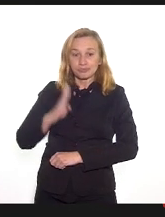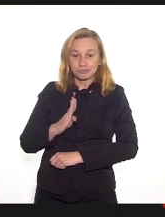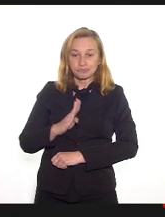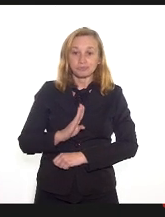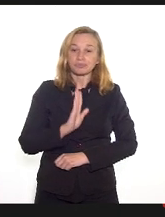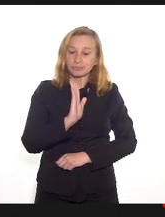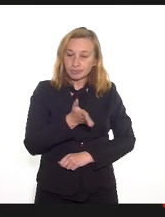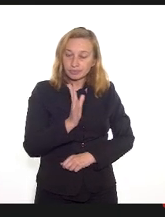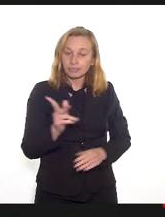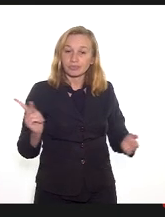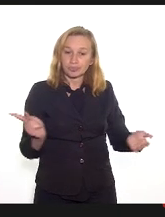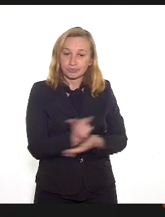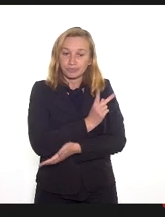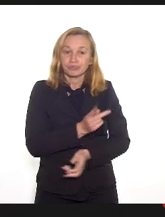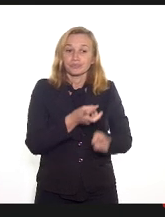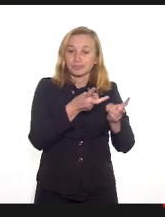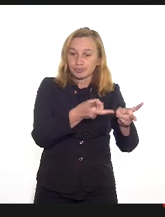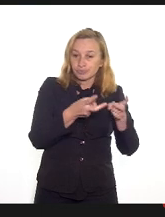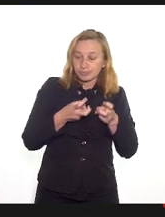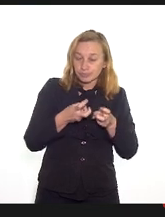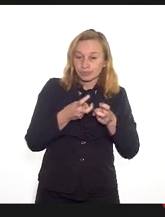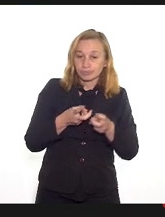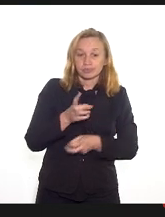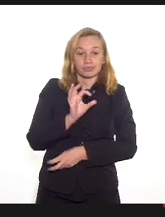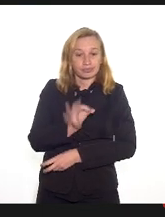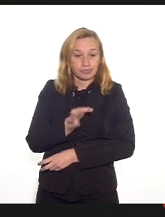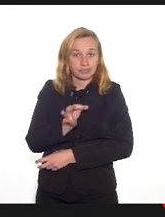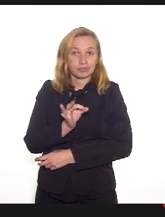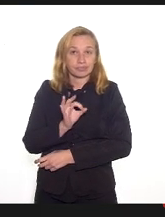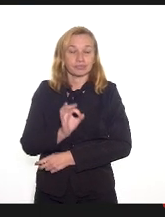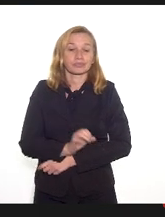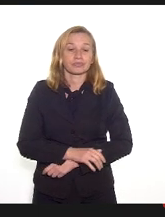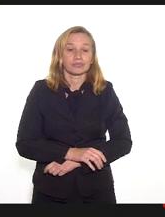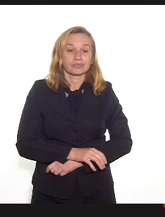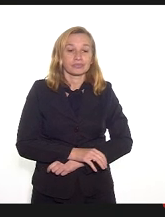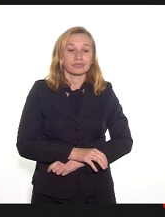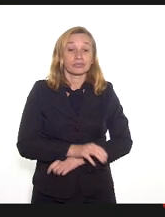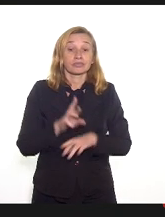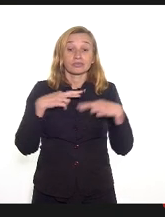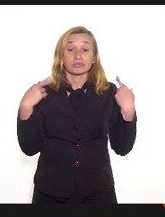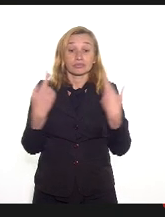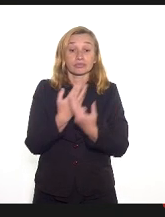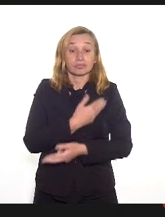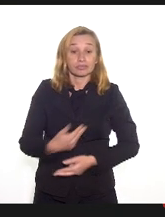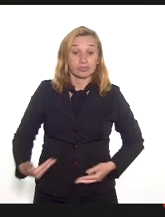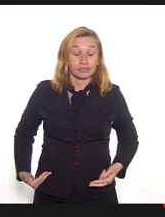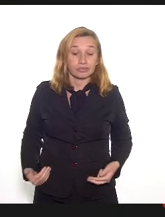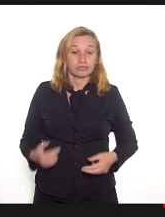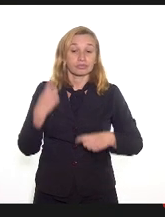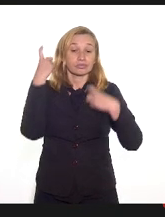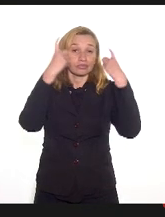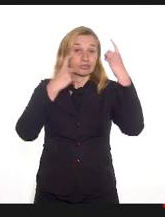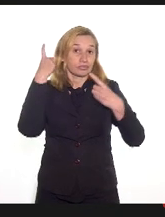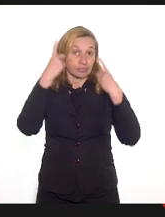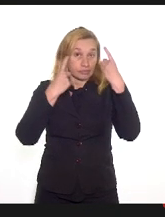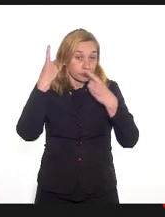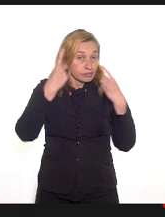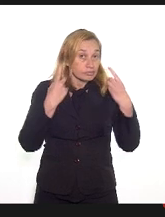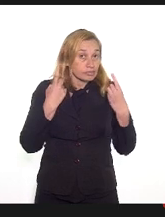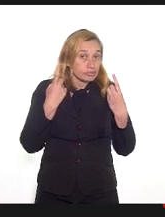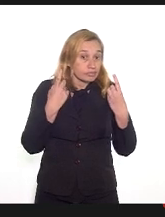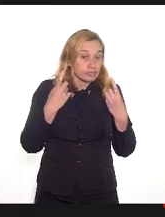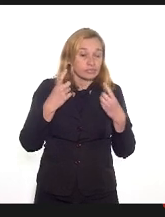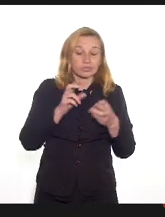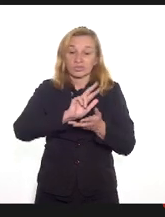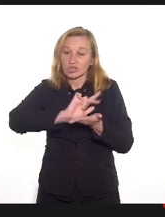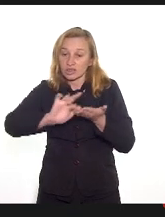já está acontecendo, essa percepção, o fato desta audiência e dessa preocupação de